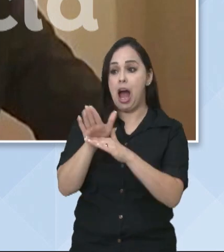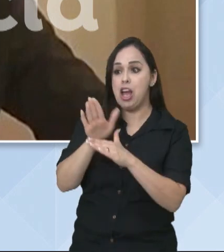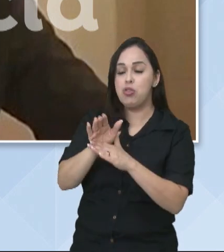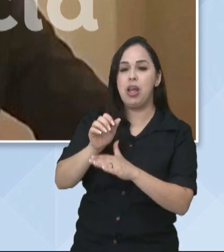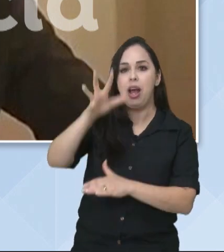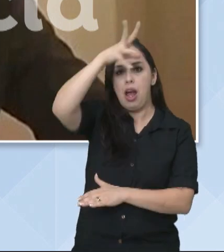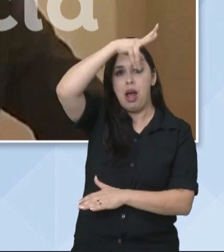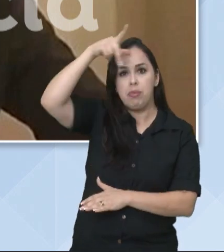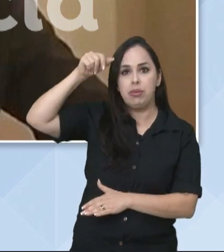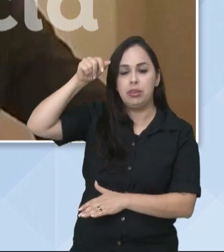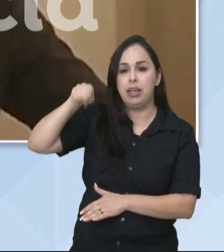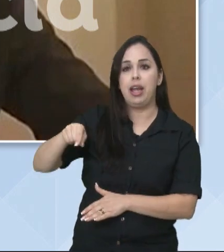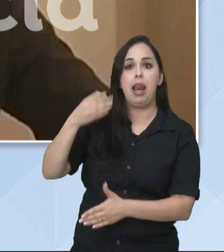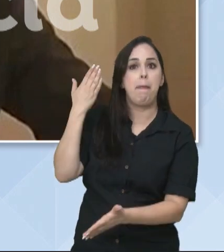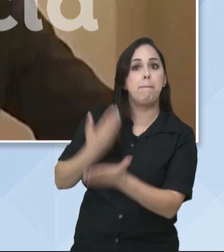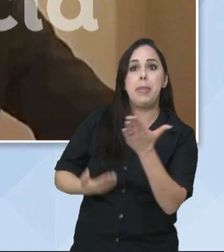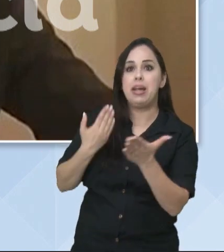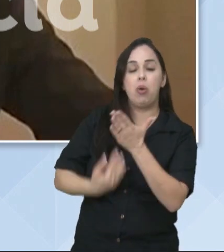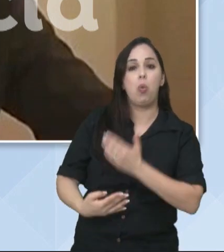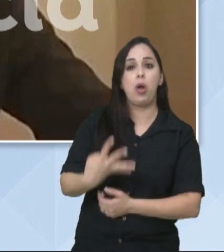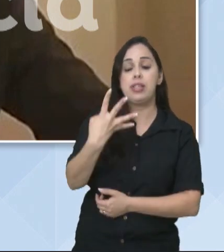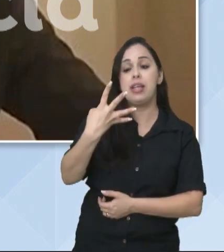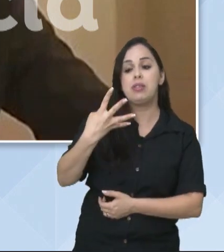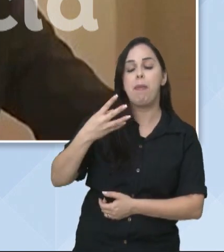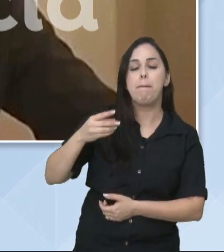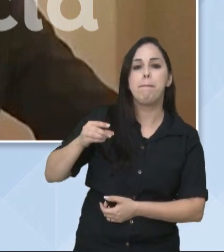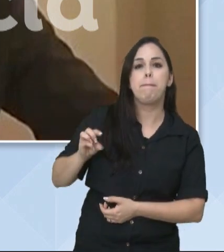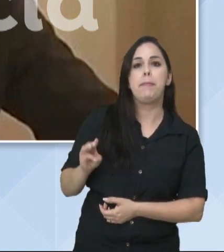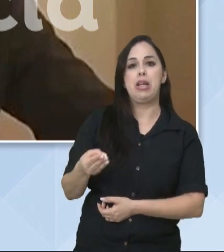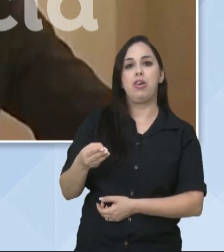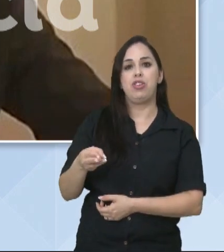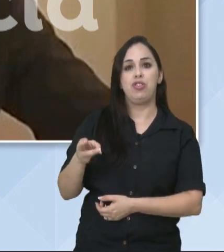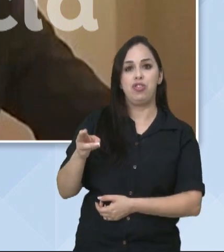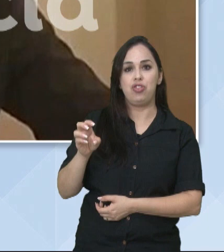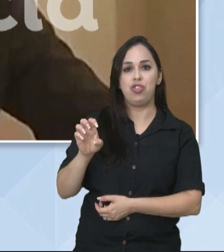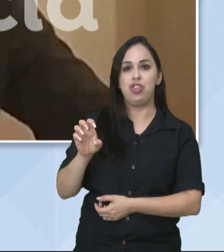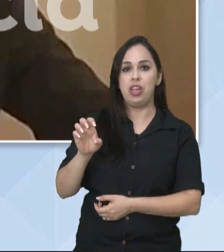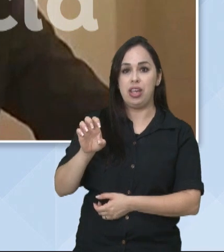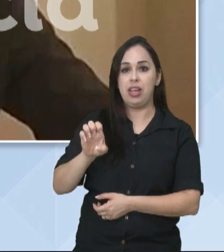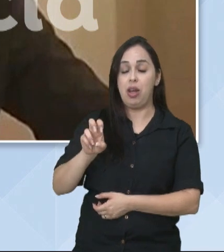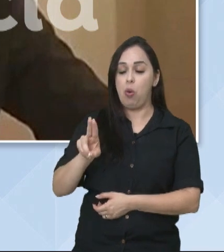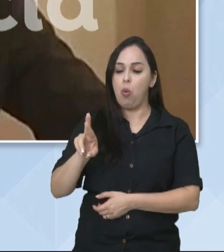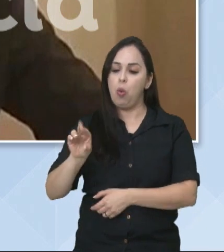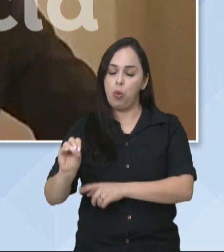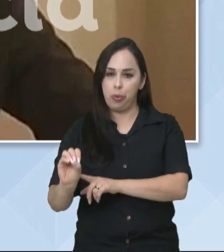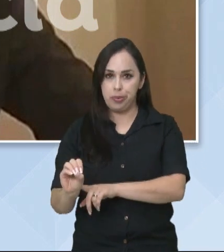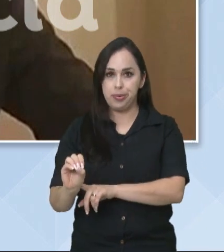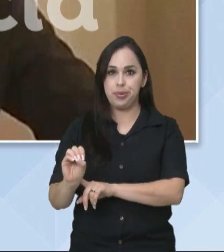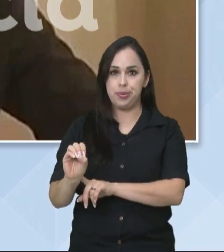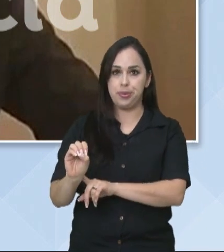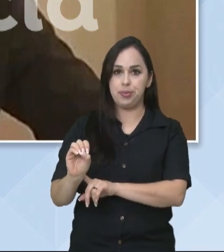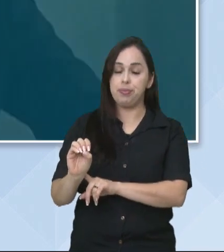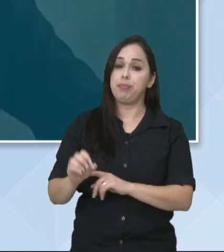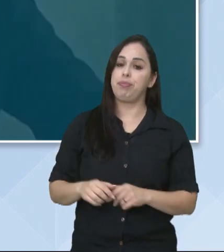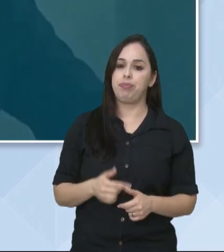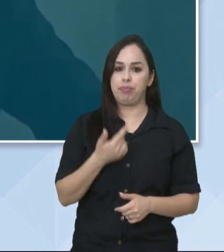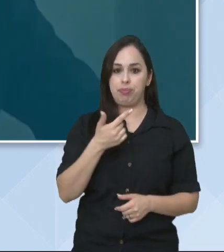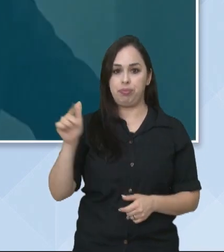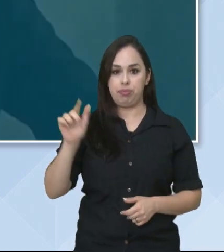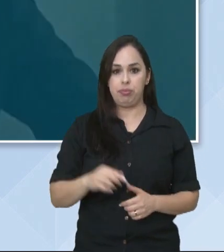perdeu quase 400 milhões de euros por ano nessa encrenca dele lá com o pessoal de fora.